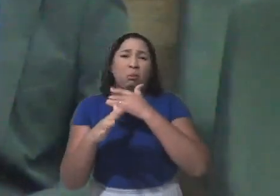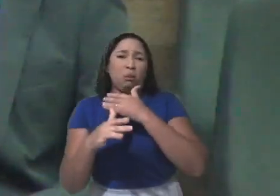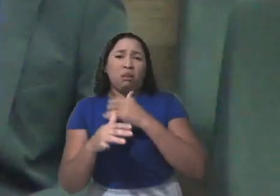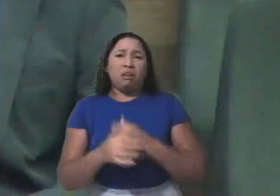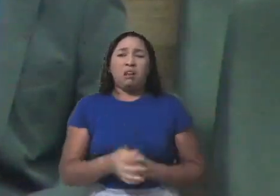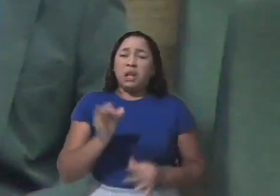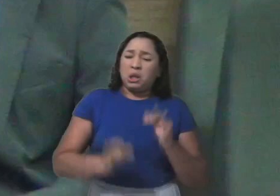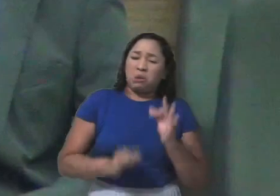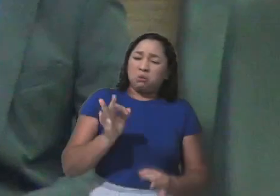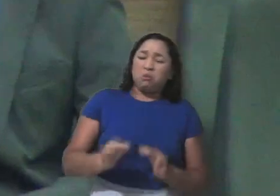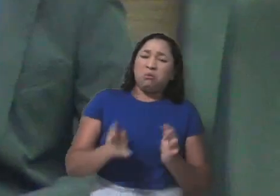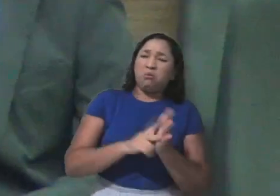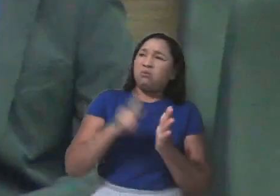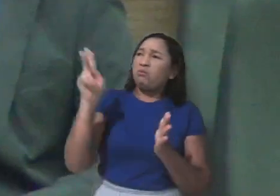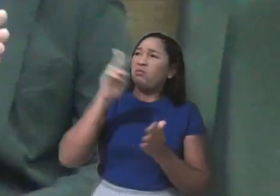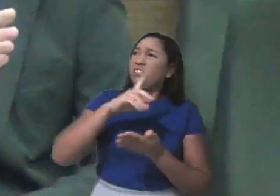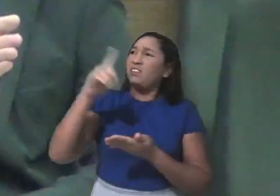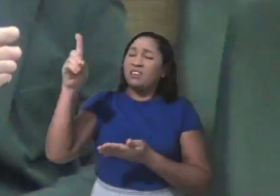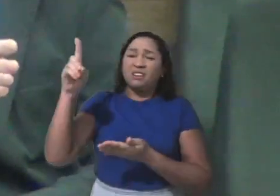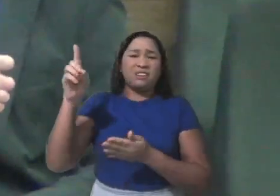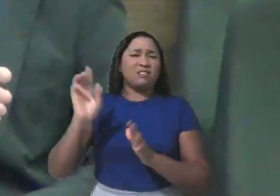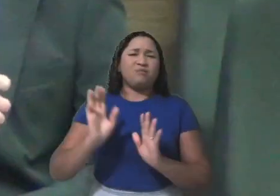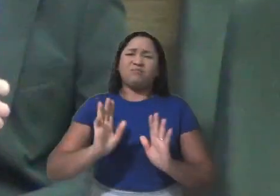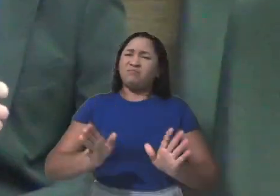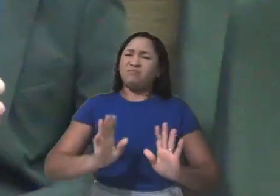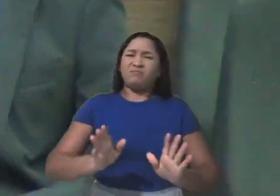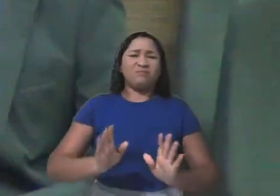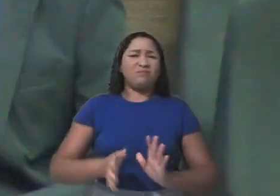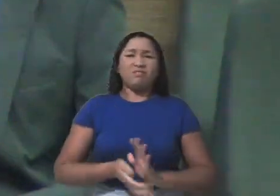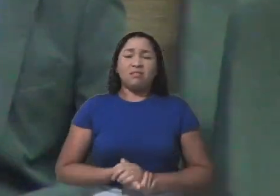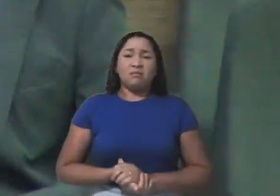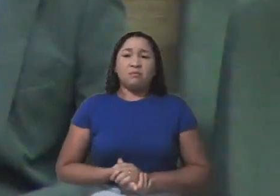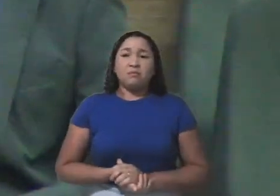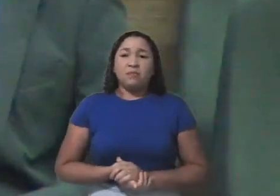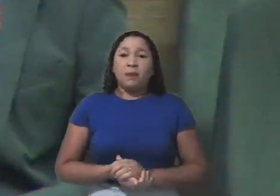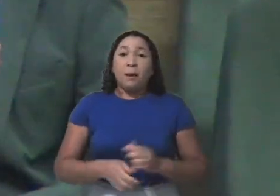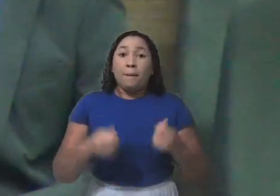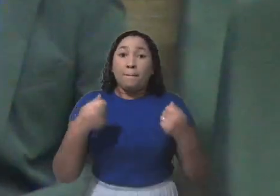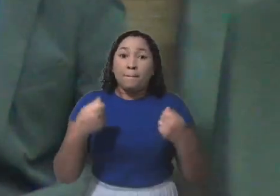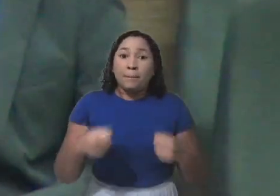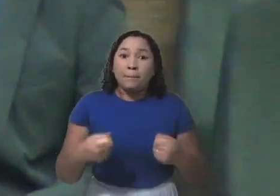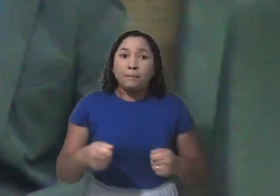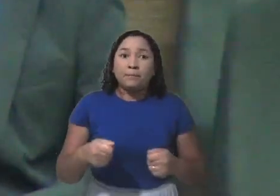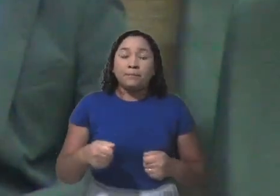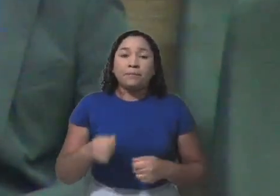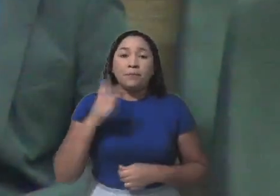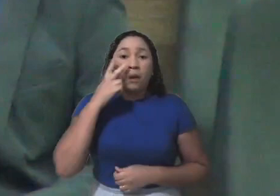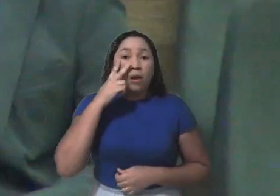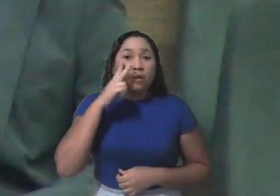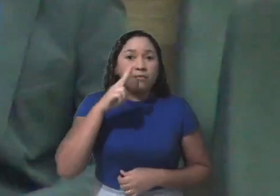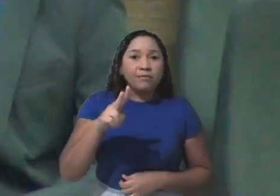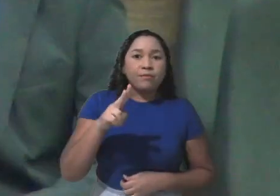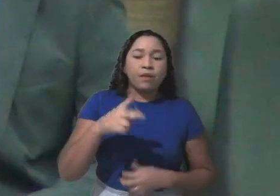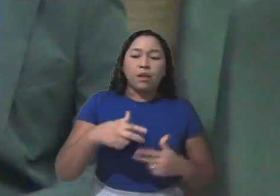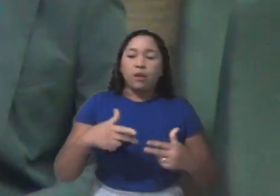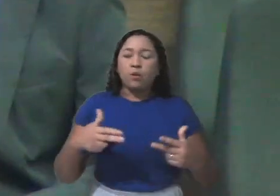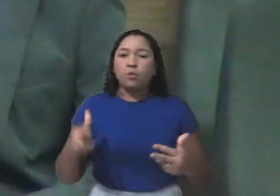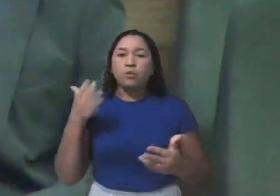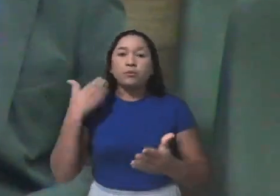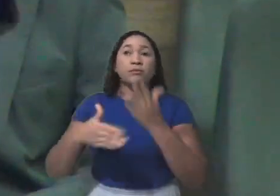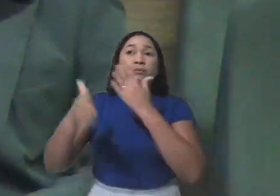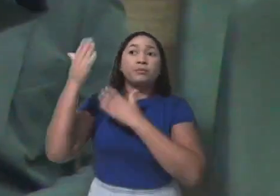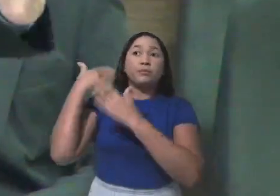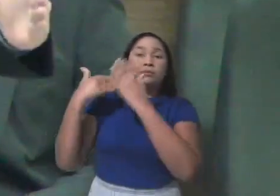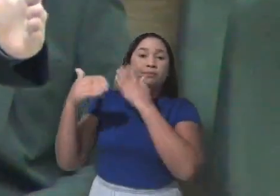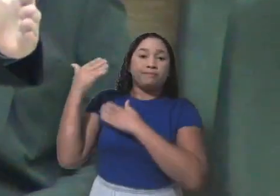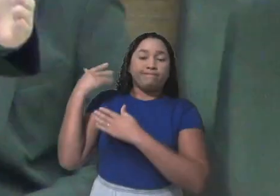você entender as coisas que vistes, as coisas que aconteceram, as coisas que estão acontecendo,